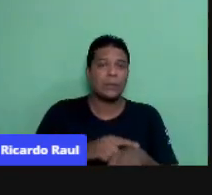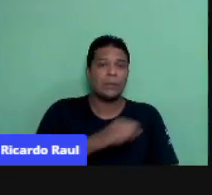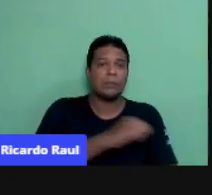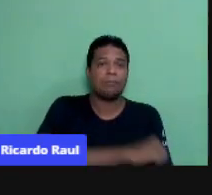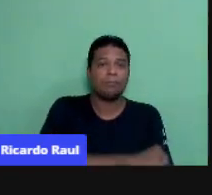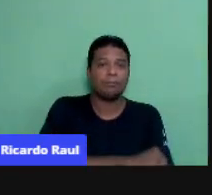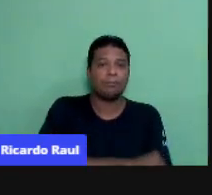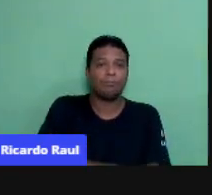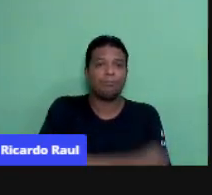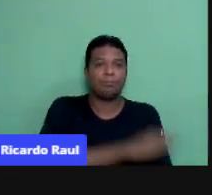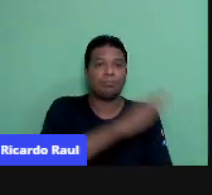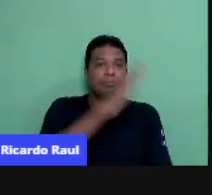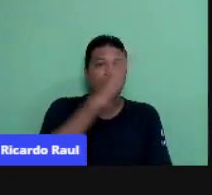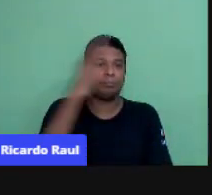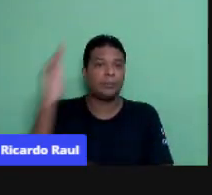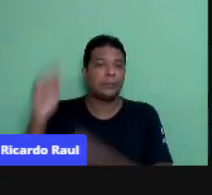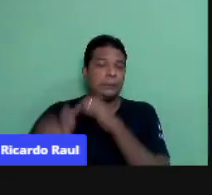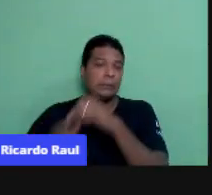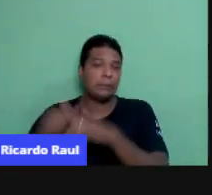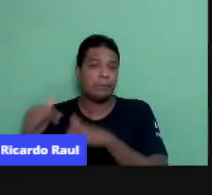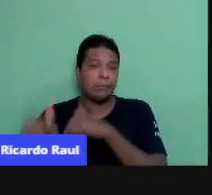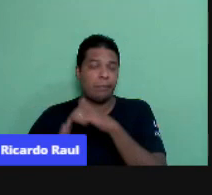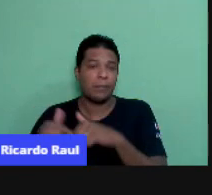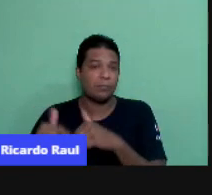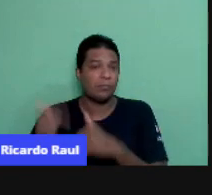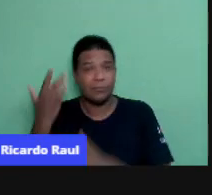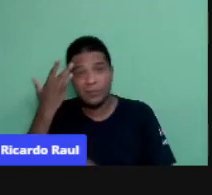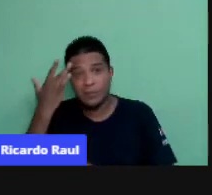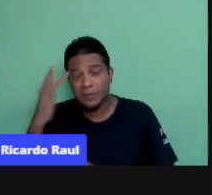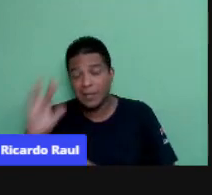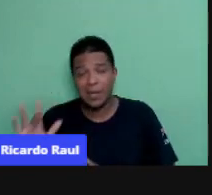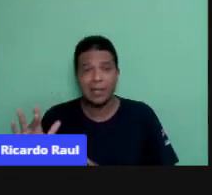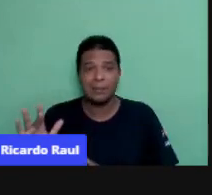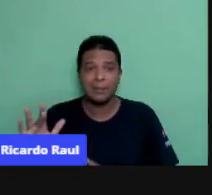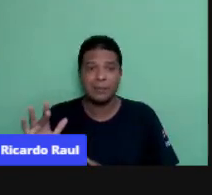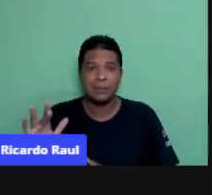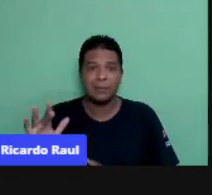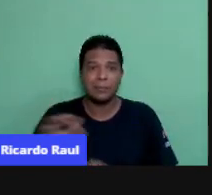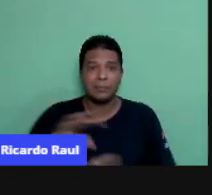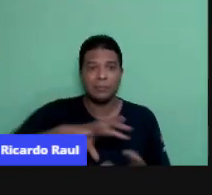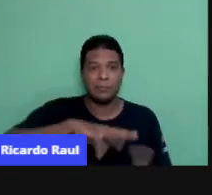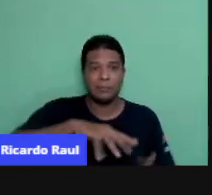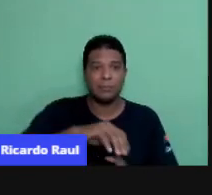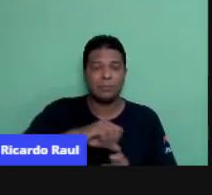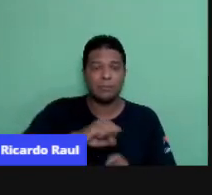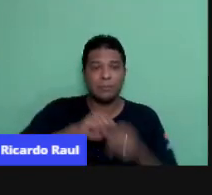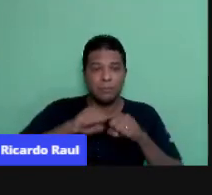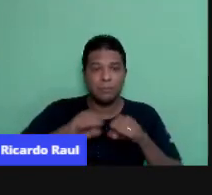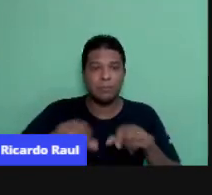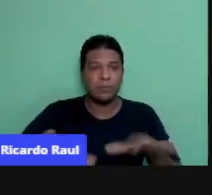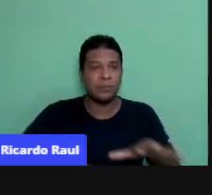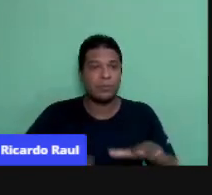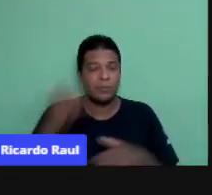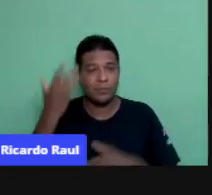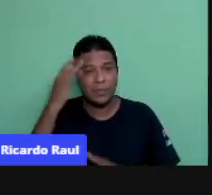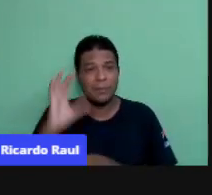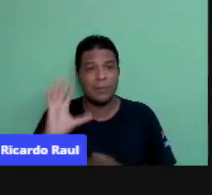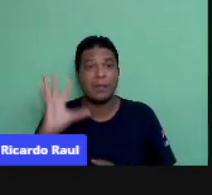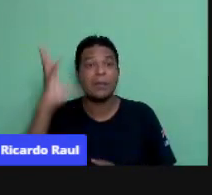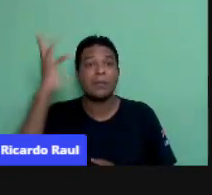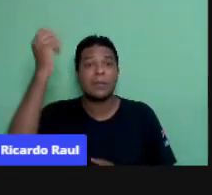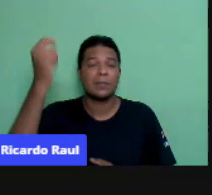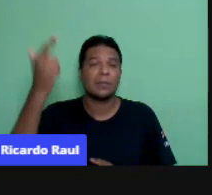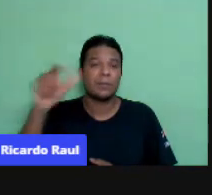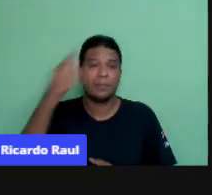porque ele está fazendo hora extra. A gente não sabe nessa pandemia. Então a gente não sabe o que acontece na vida do